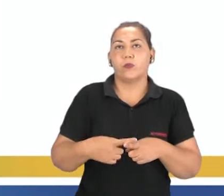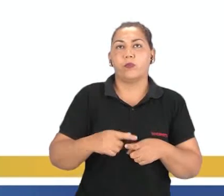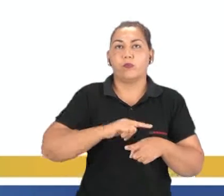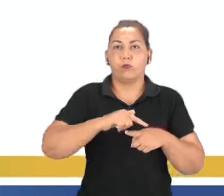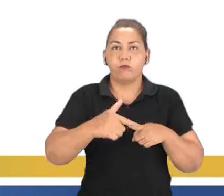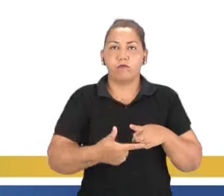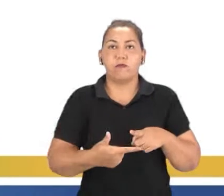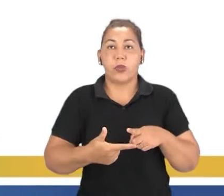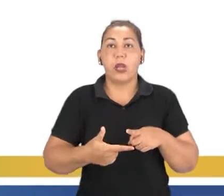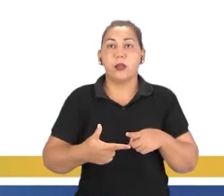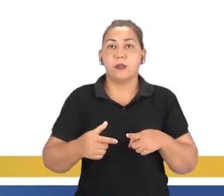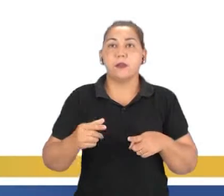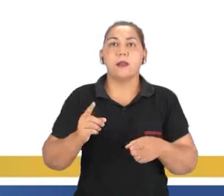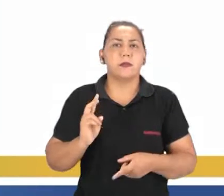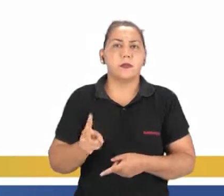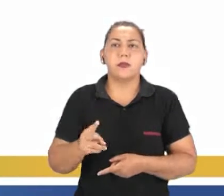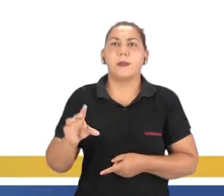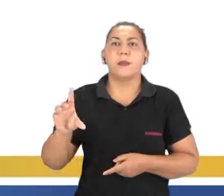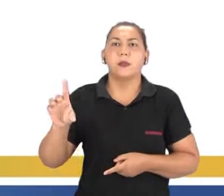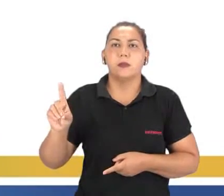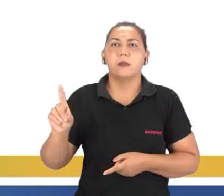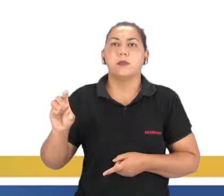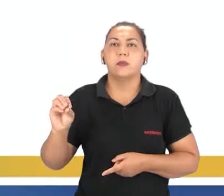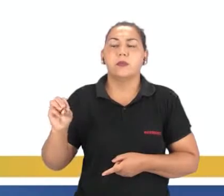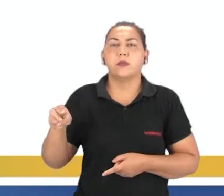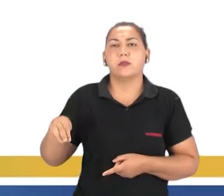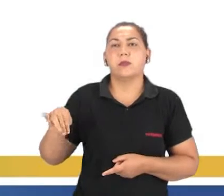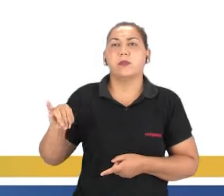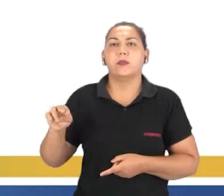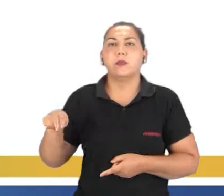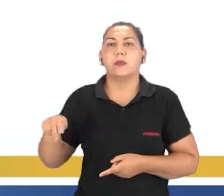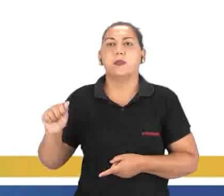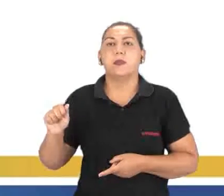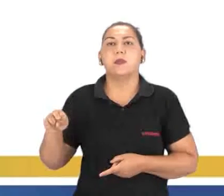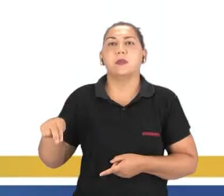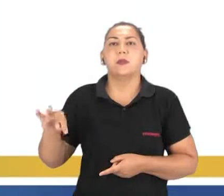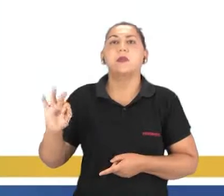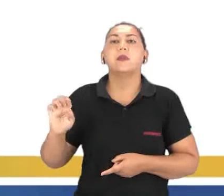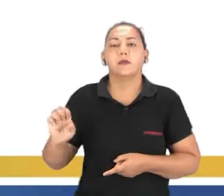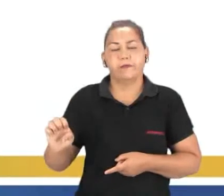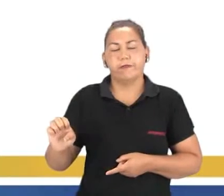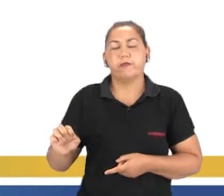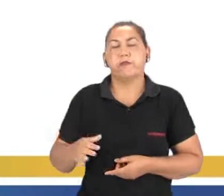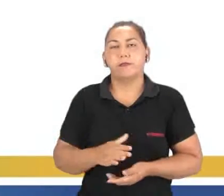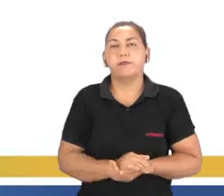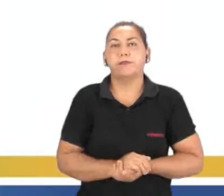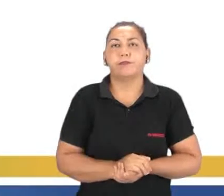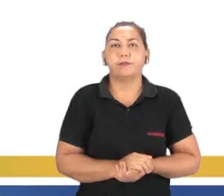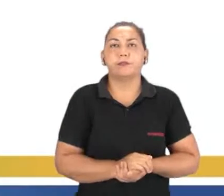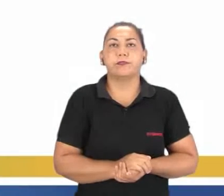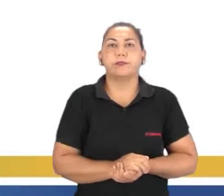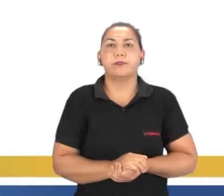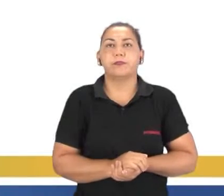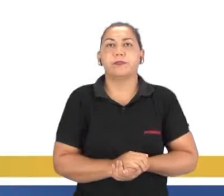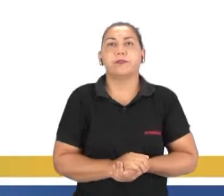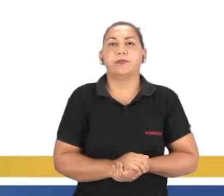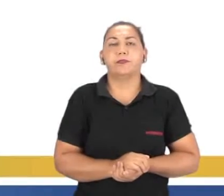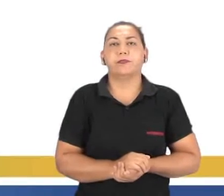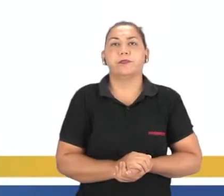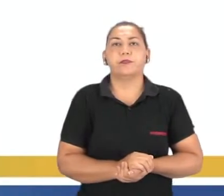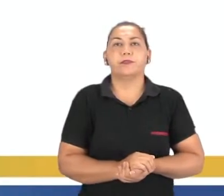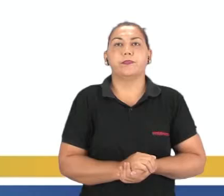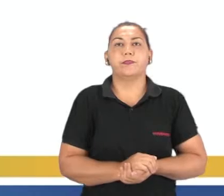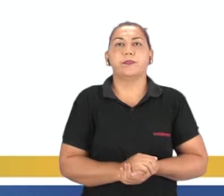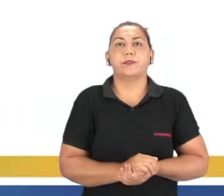é dominante. Já a verde rugosa, ela só vai se manifestar se o genótipo for Vzinho, Vzinho,